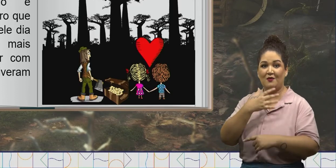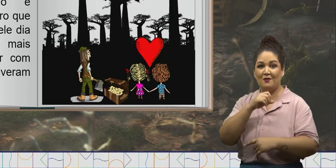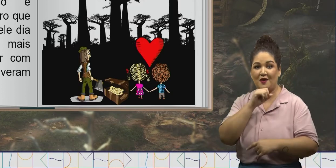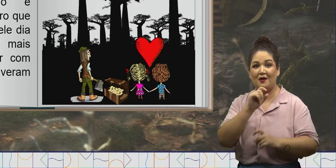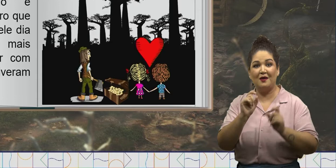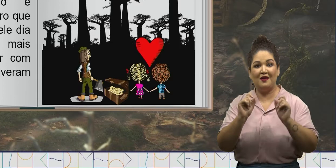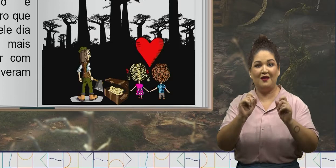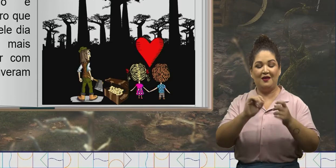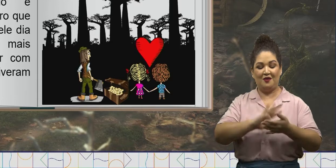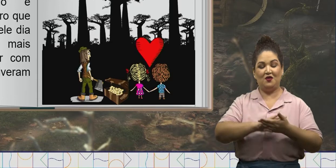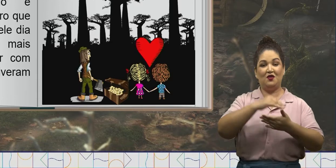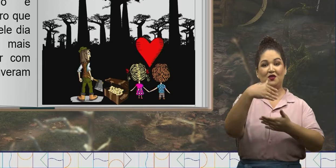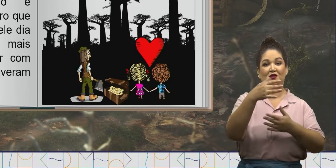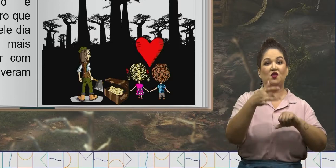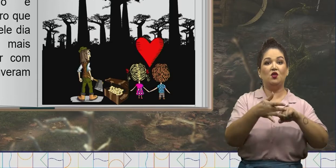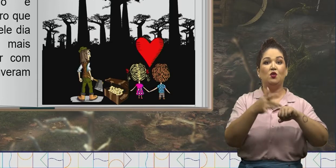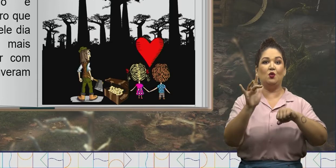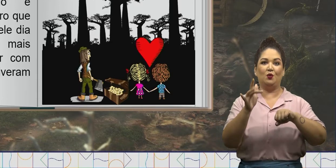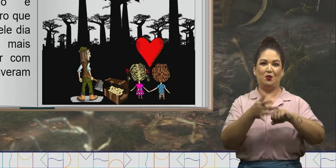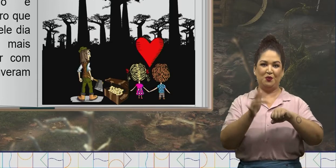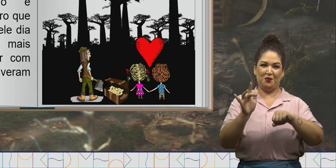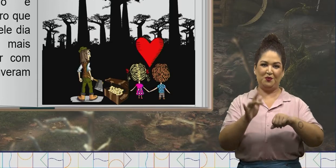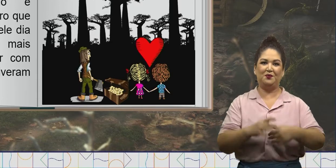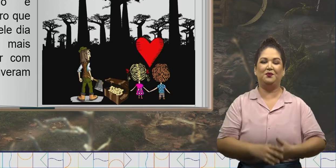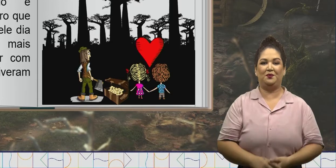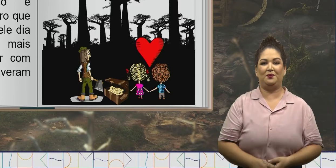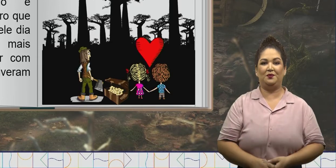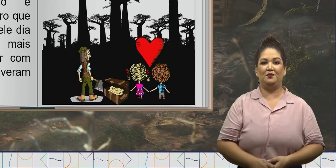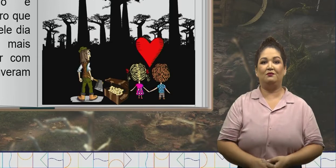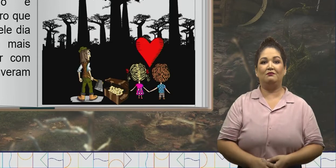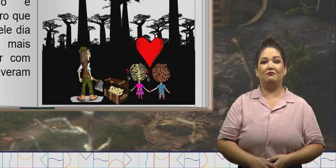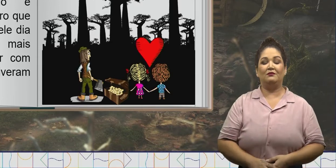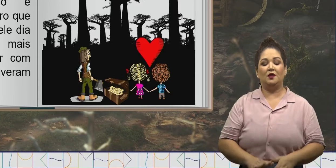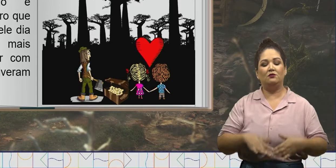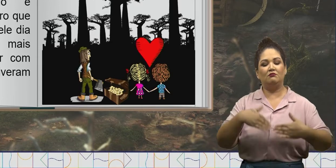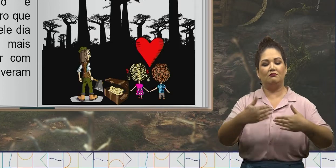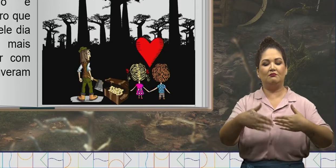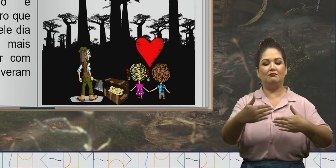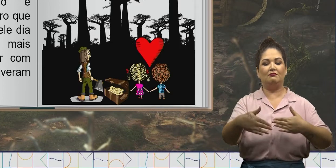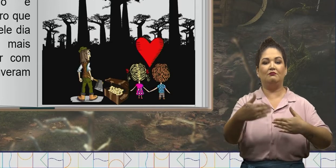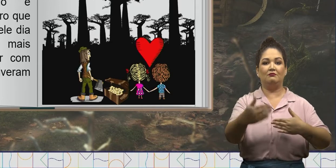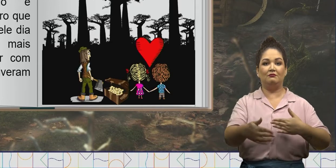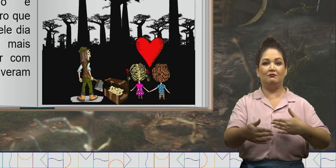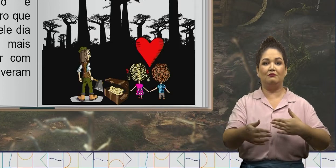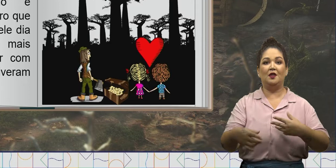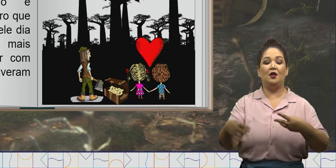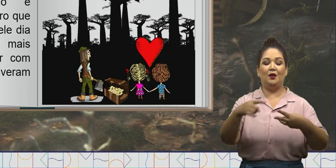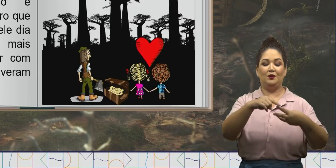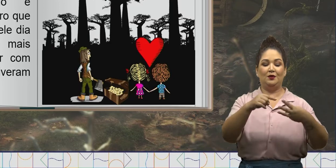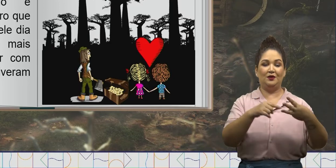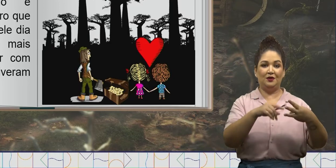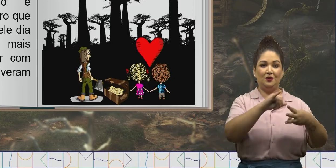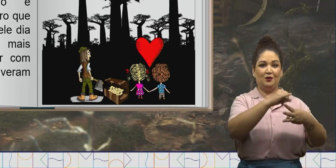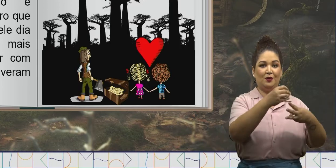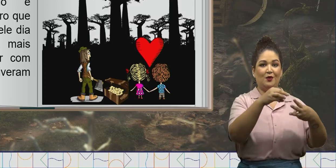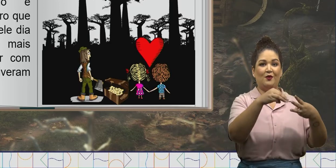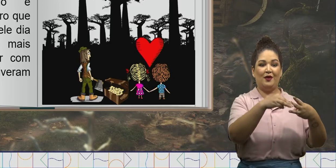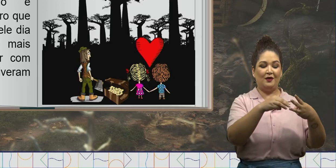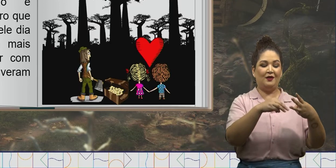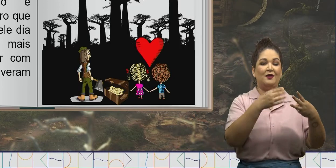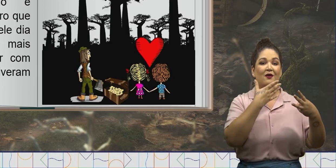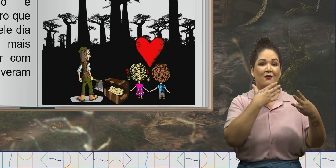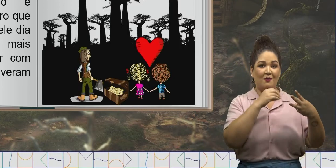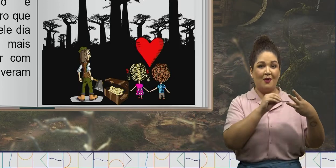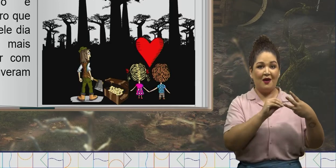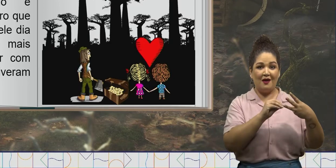pai o tesouro que tinha encontrado. Daquele dia em diante, eles nunca